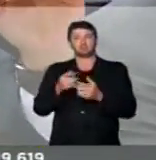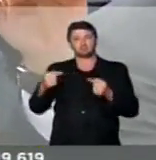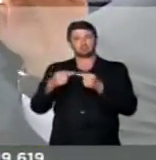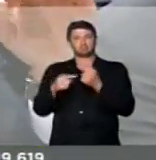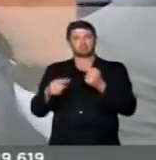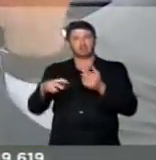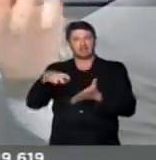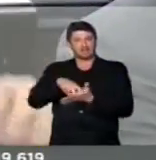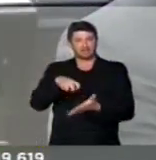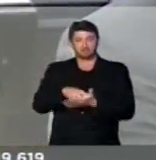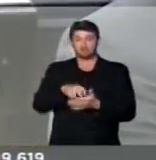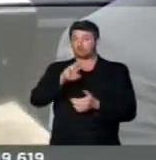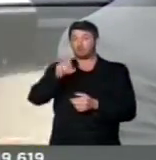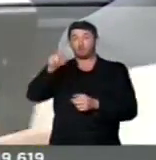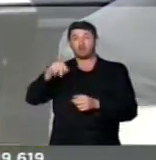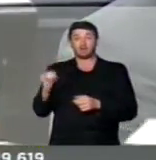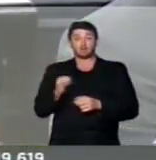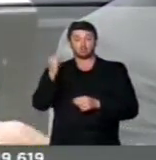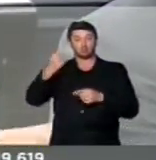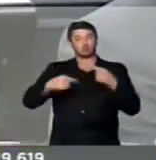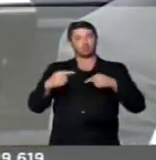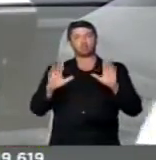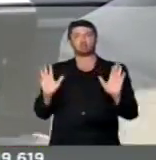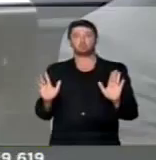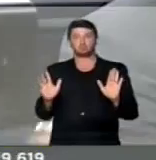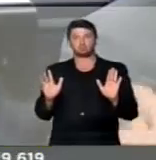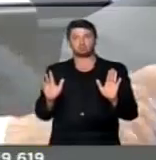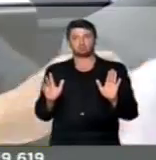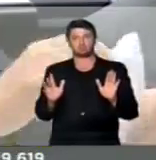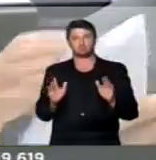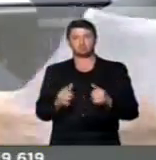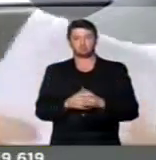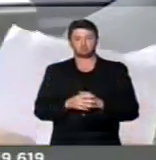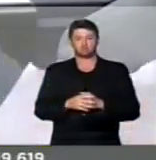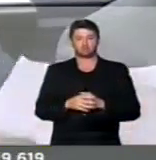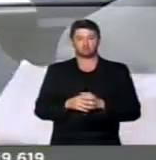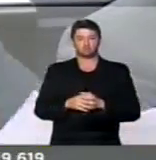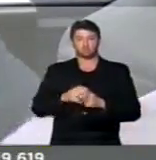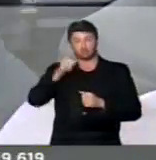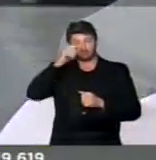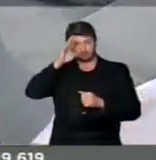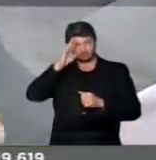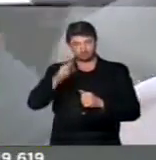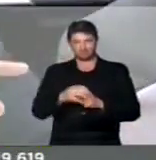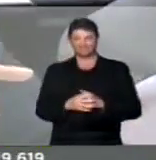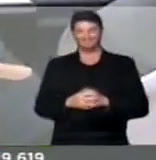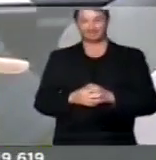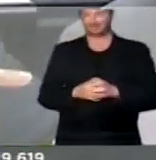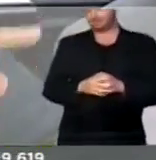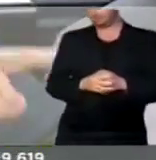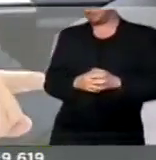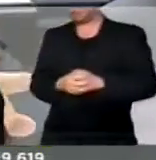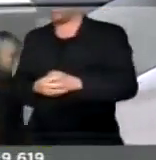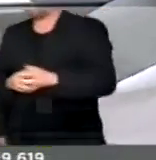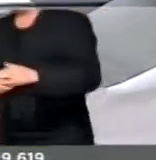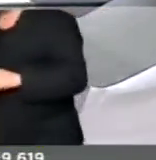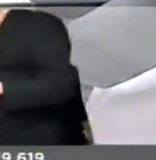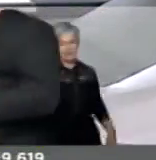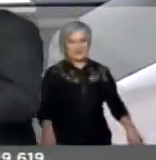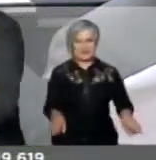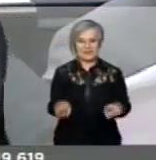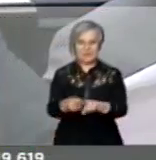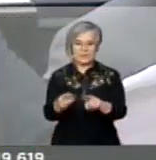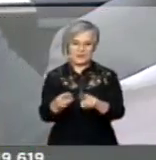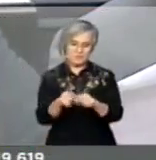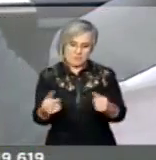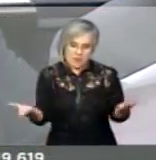é um processo essencialmente político. E o interesse maior do processo de impeachment na versão americana,